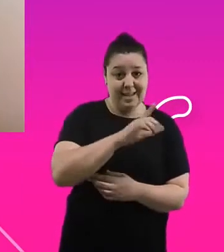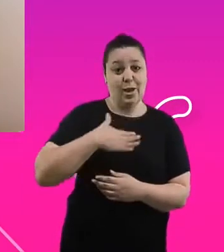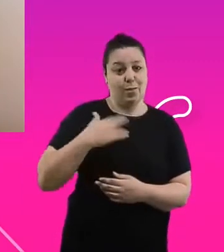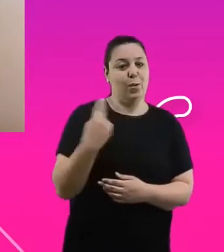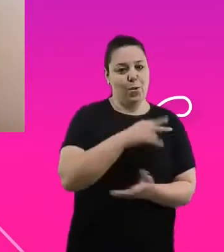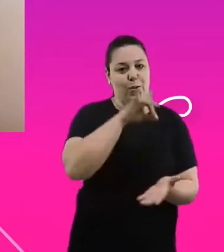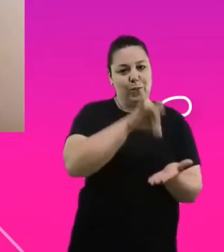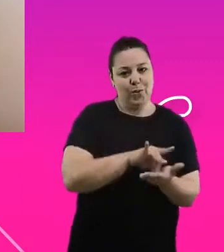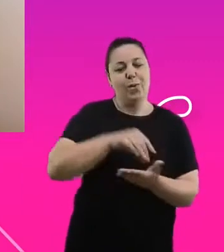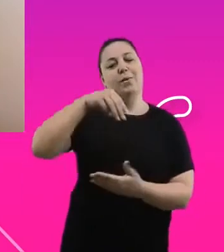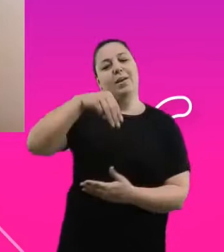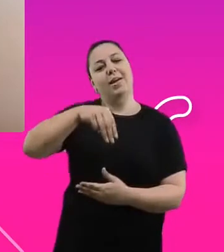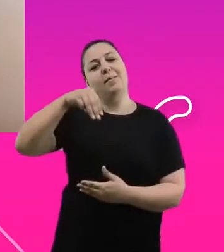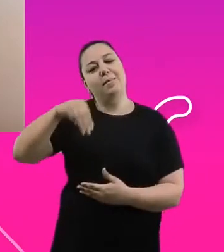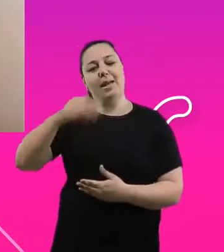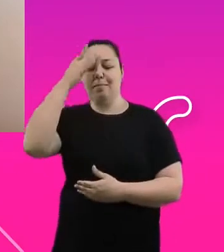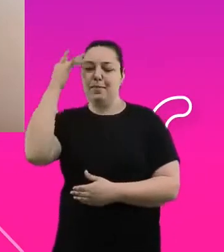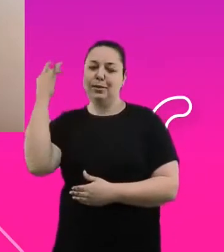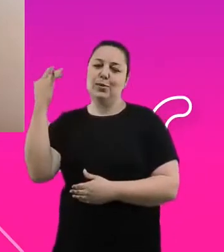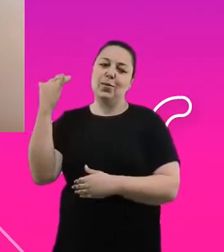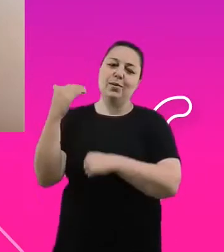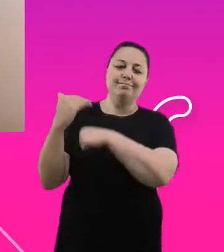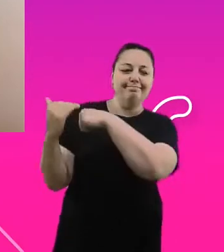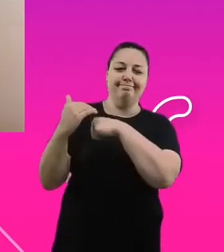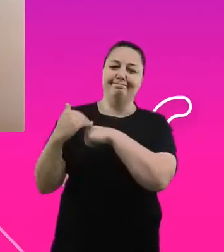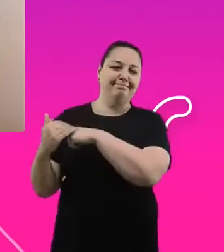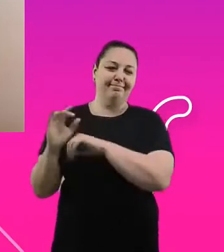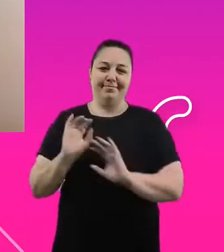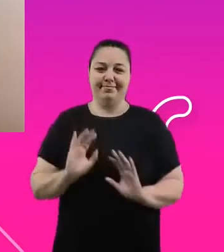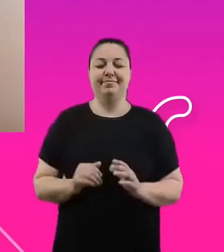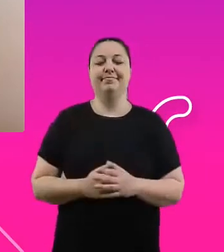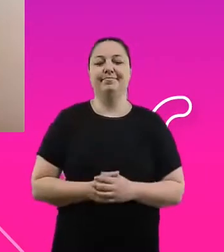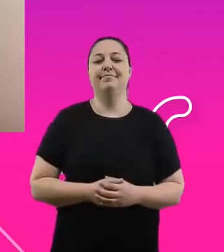aí. E é exatamente isso, assim, acho que